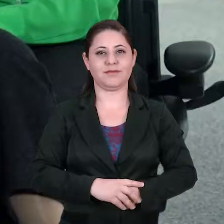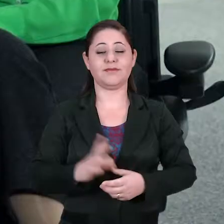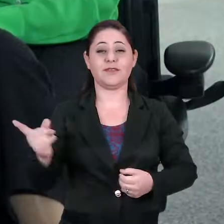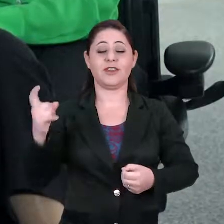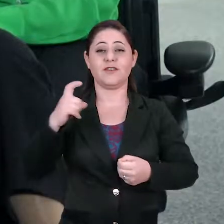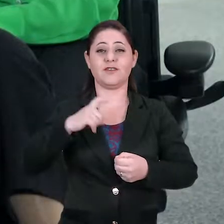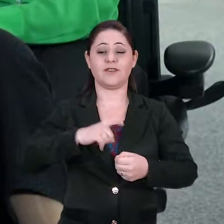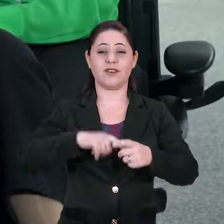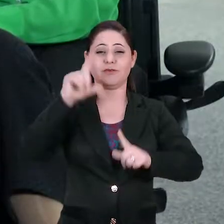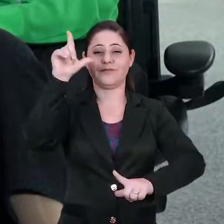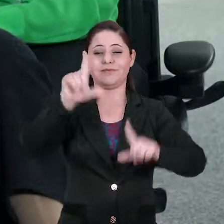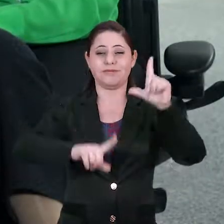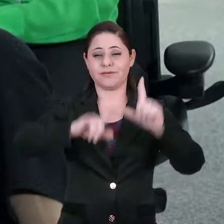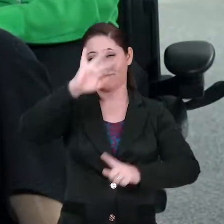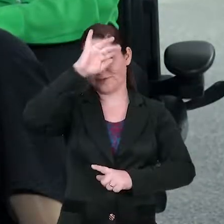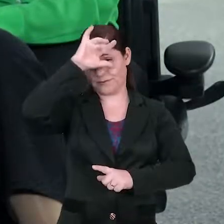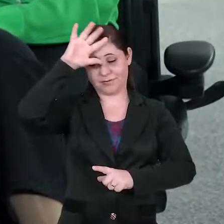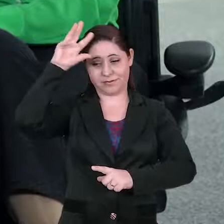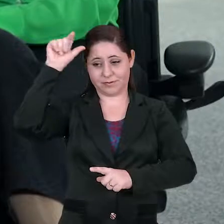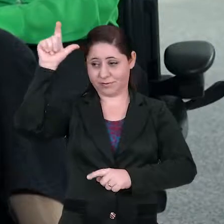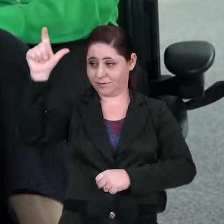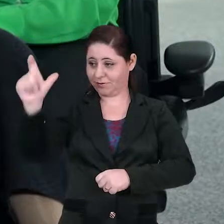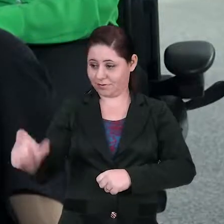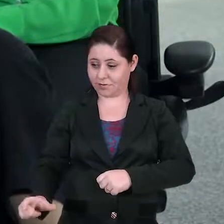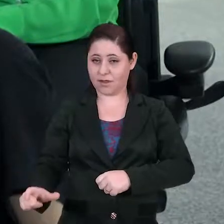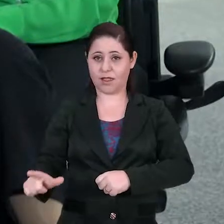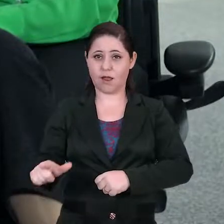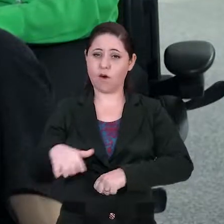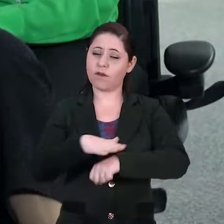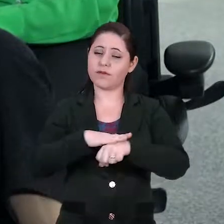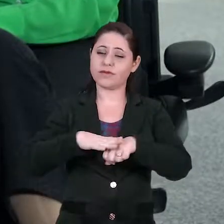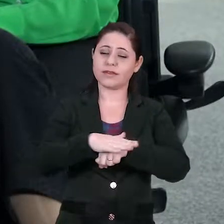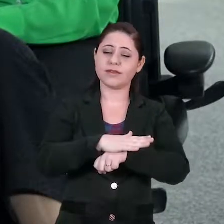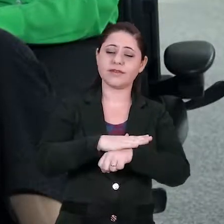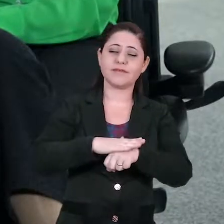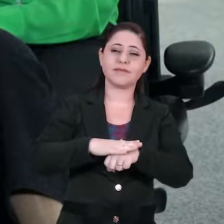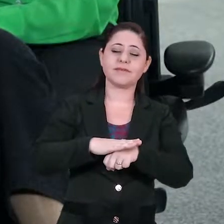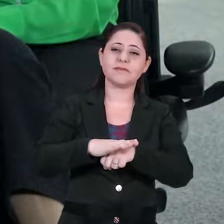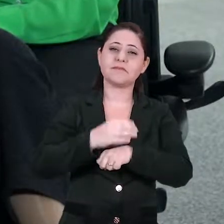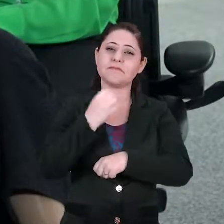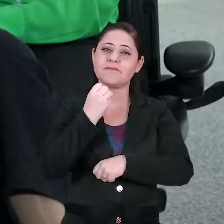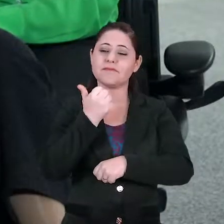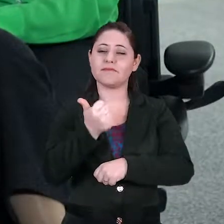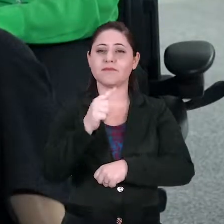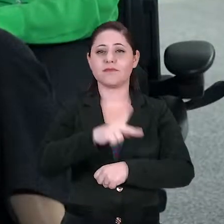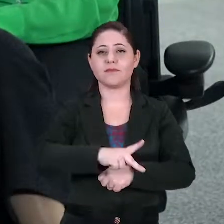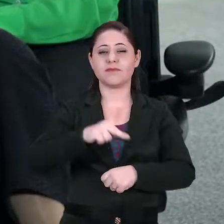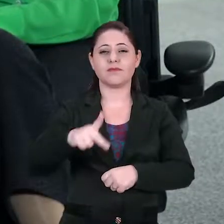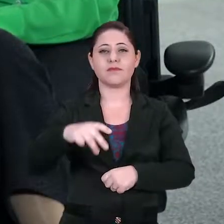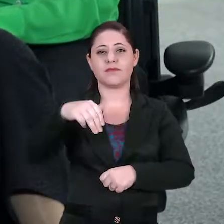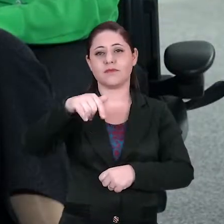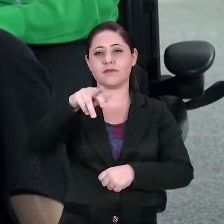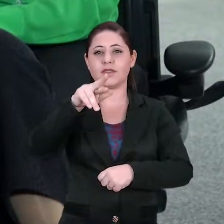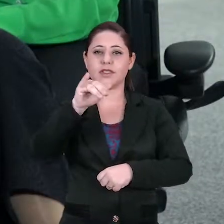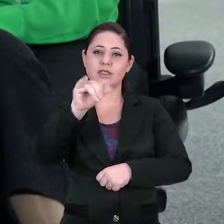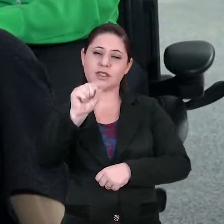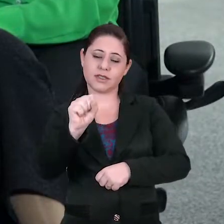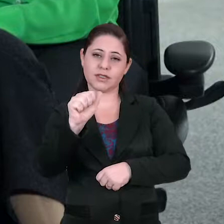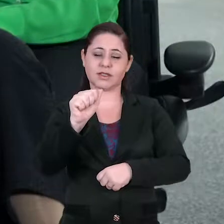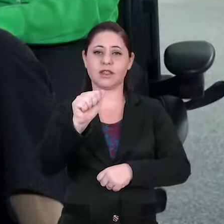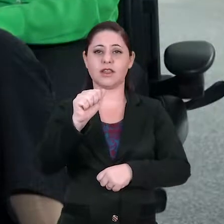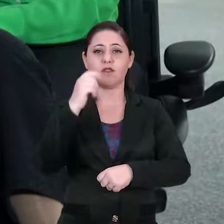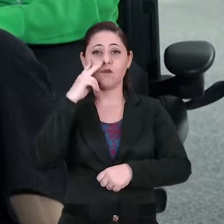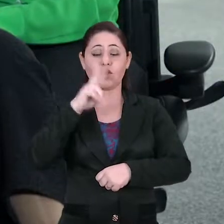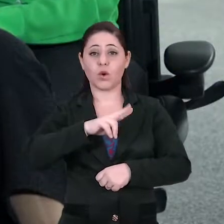De volta com o programa Personalidades. Hoje uma conversa muito agradável, né? Com a professora Marisa Serrano. Você viu no